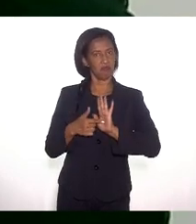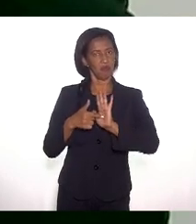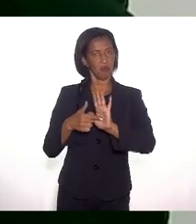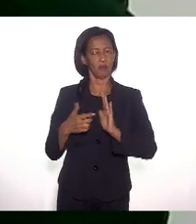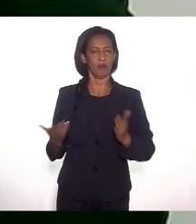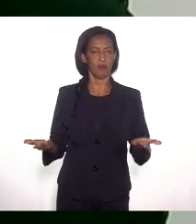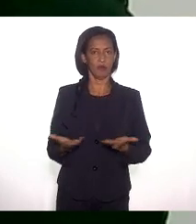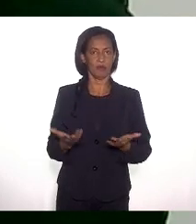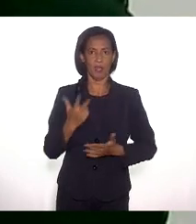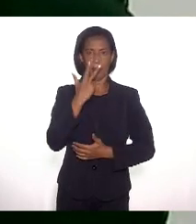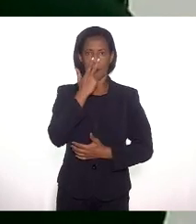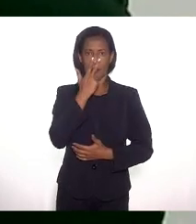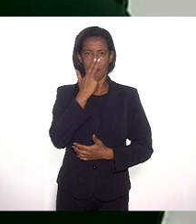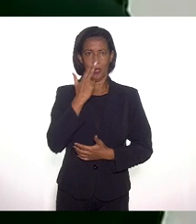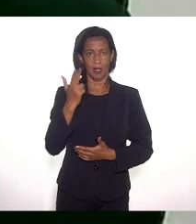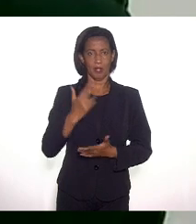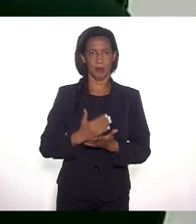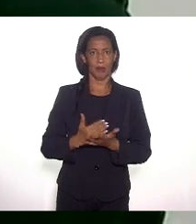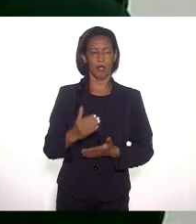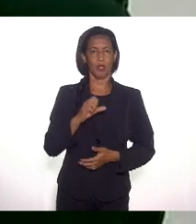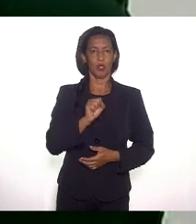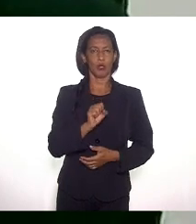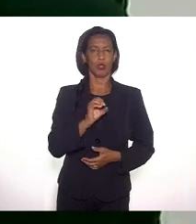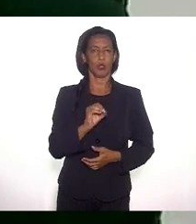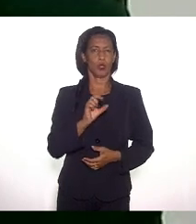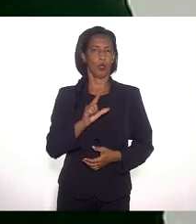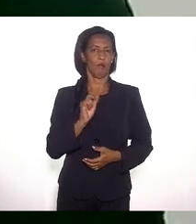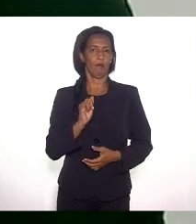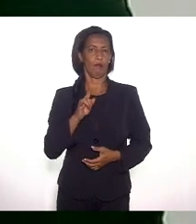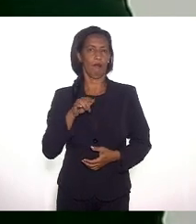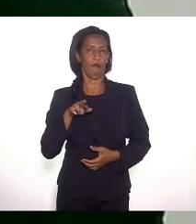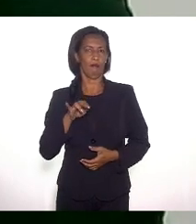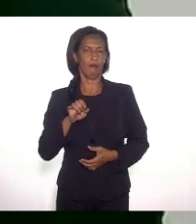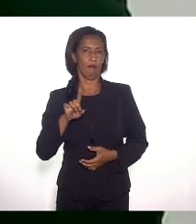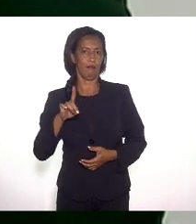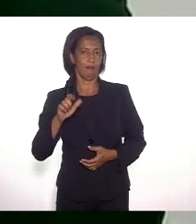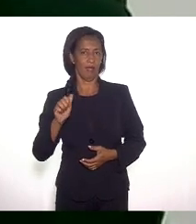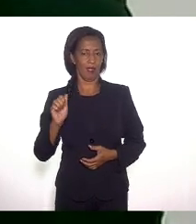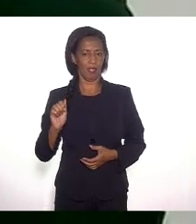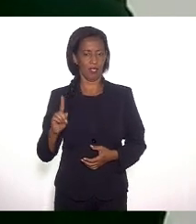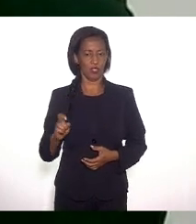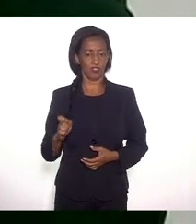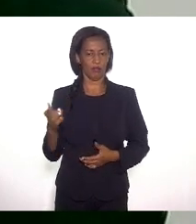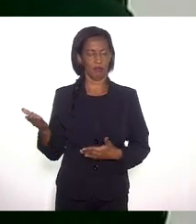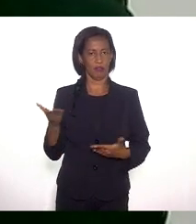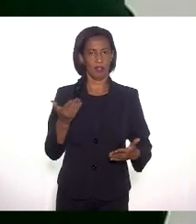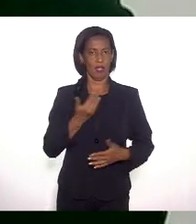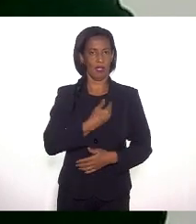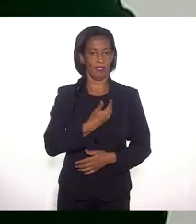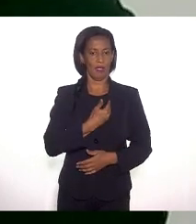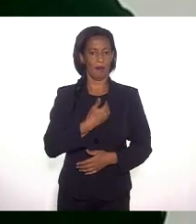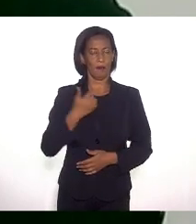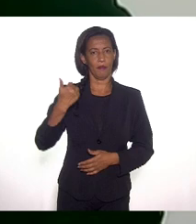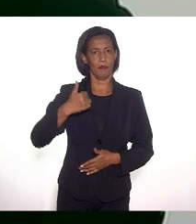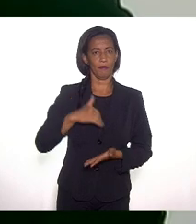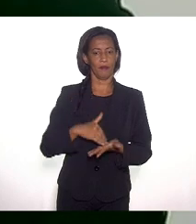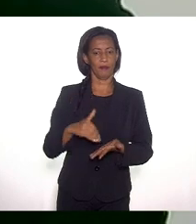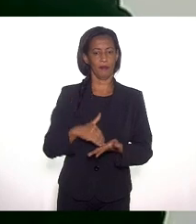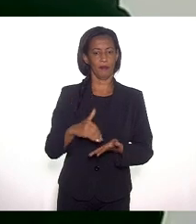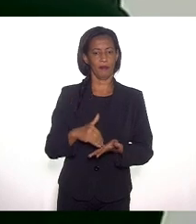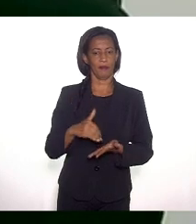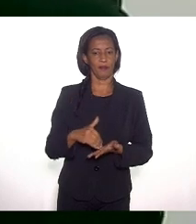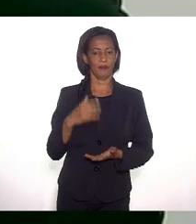que o Partido de Solidariedade deve indicar o nosso querido colega e amigo primeiro secretário da